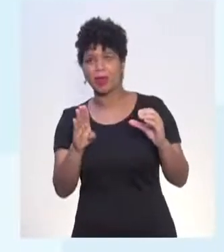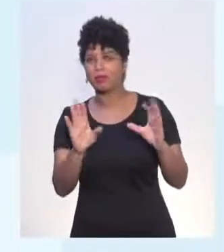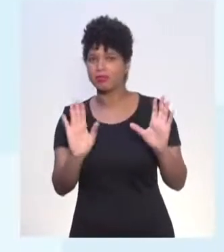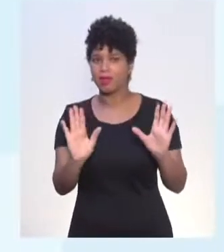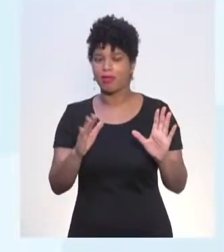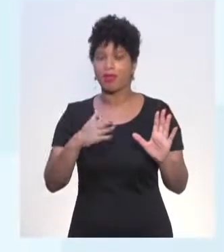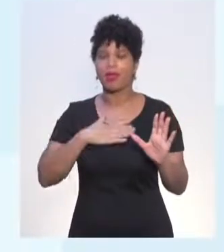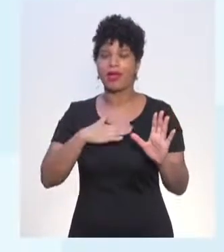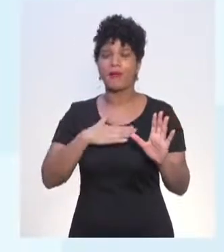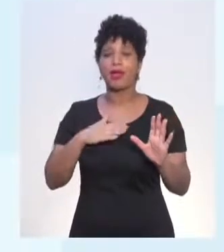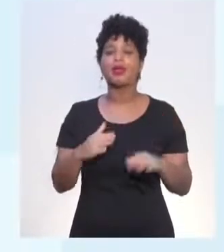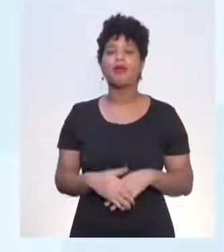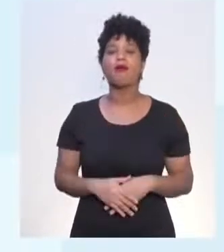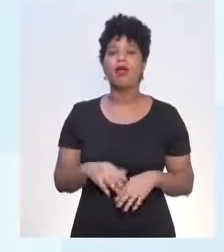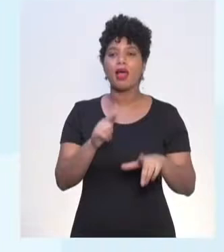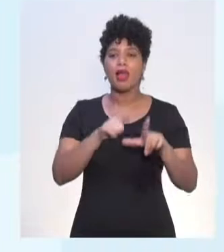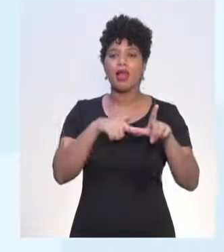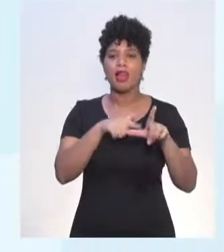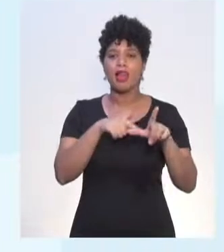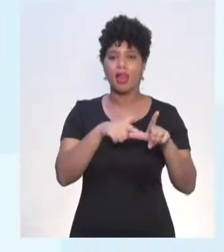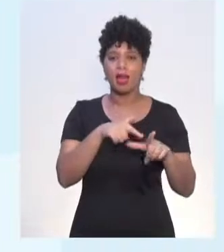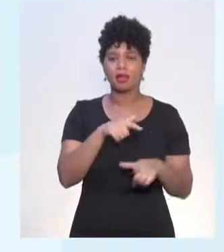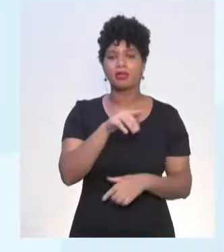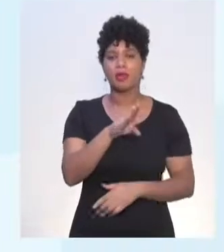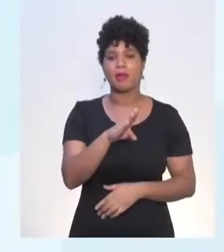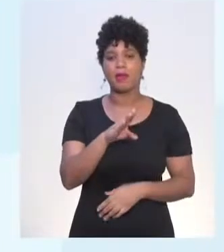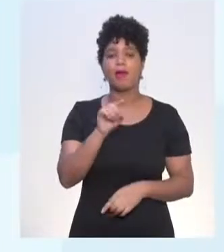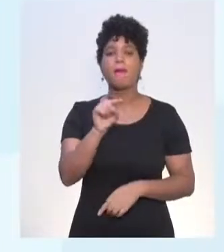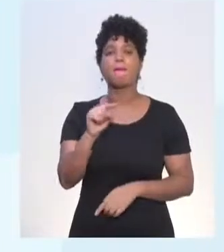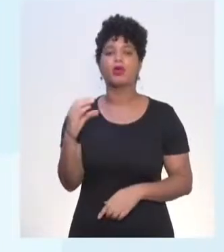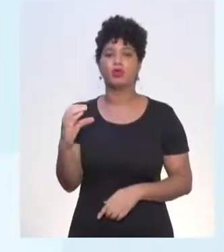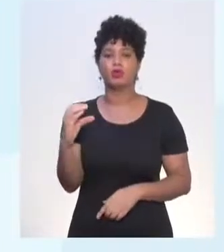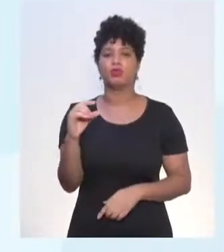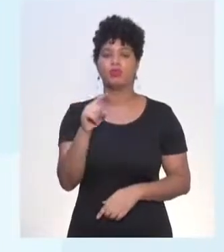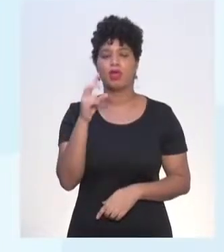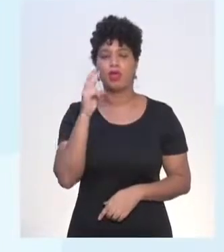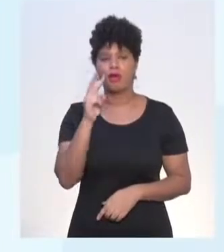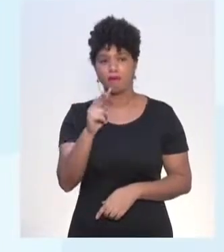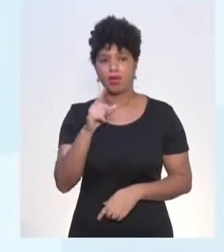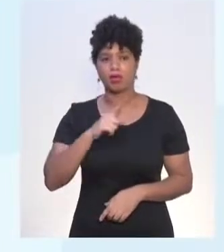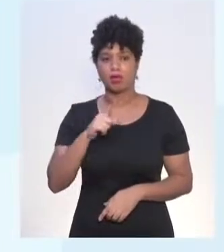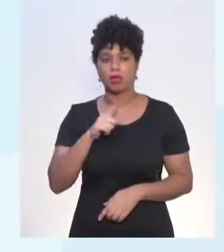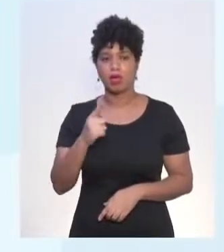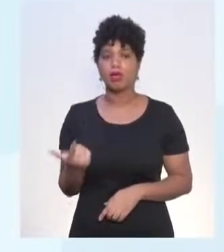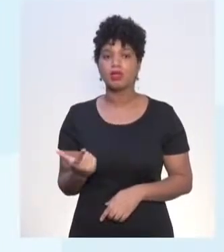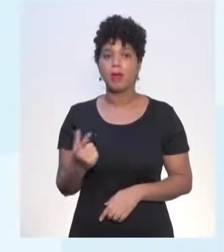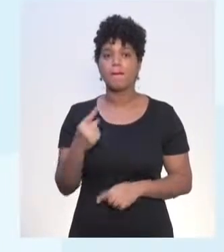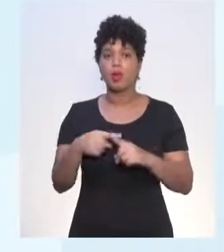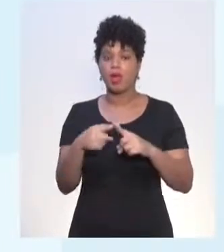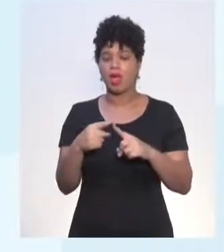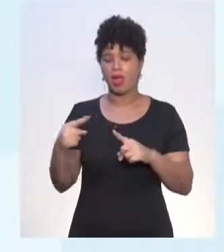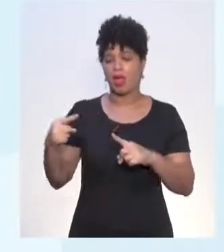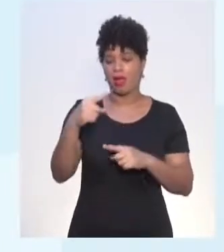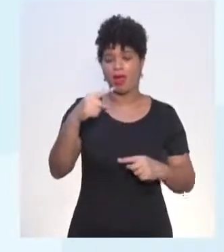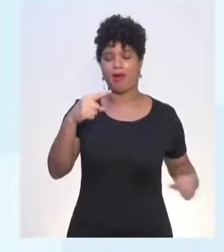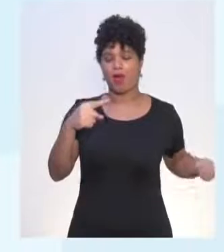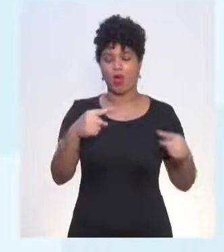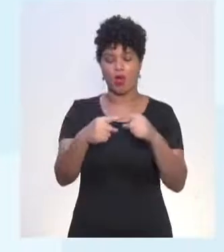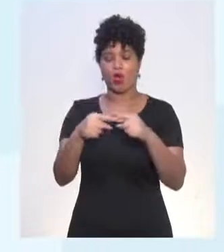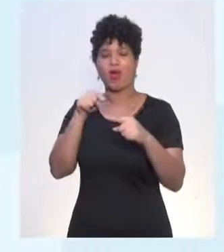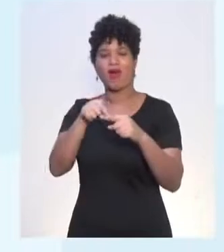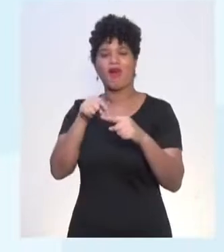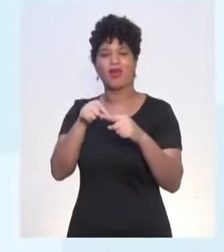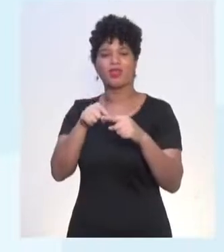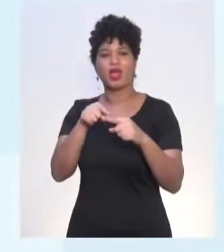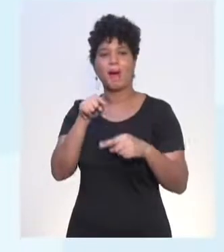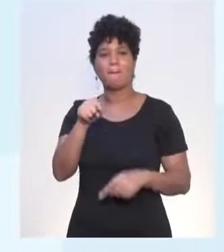essa confusão, tomar esse cuidado. Então, o ponto é o C, como vocês estão vendo ali, é onde as duas retas se encontram, que é o